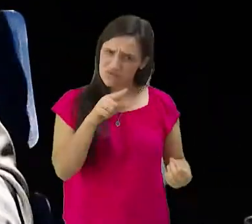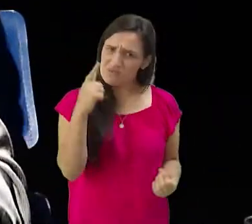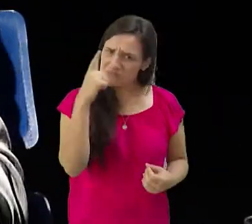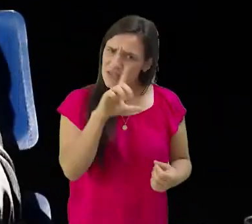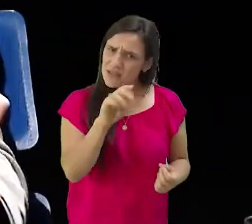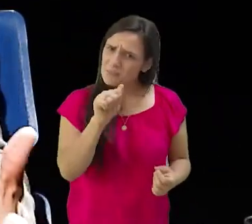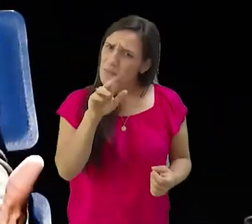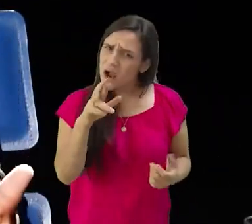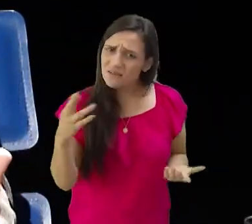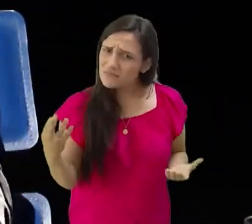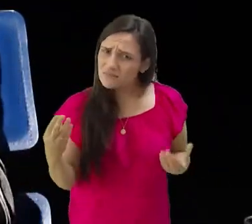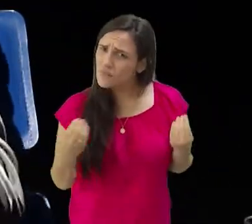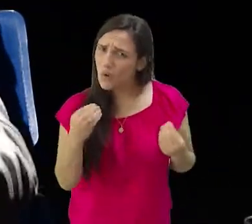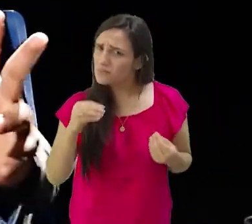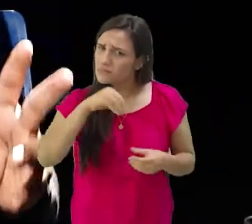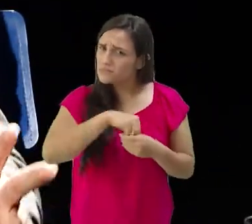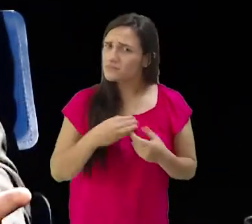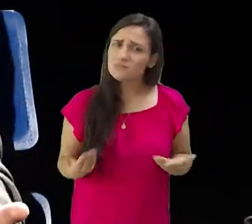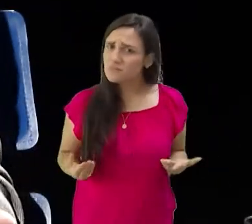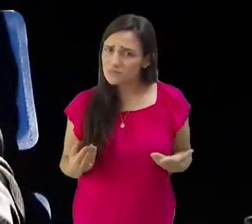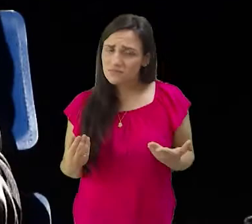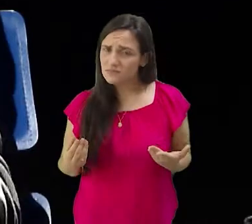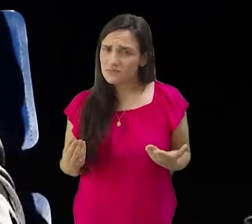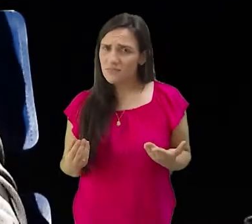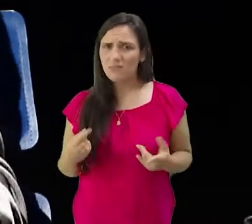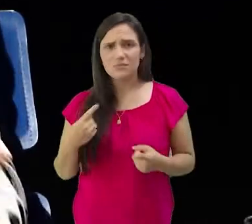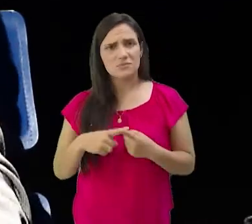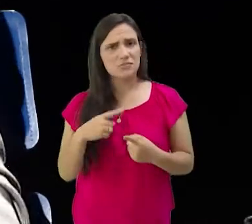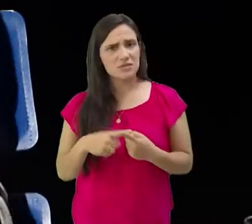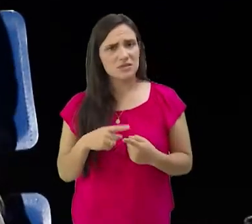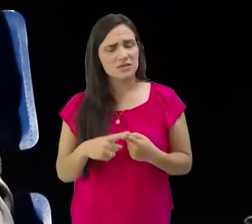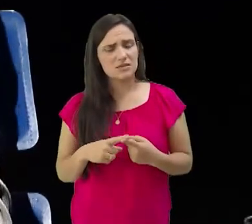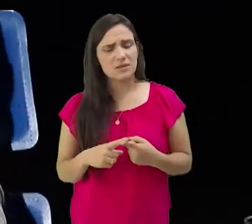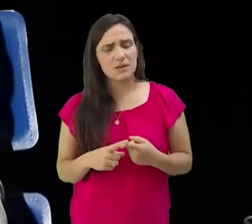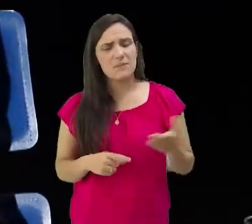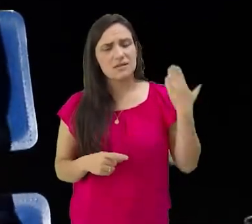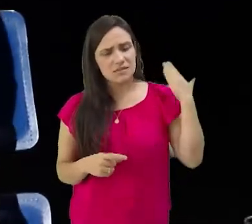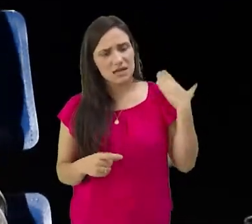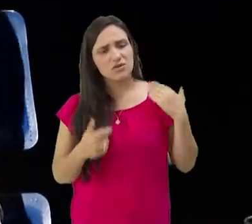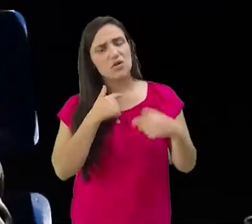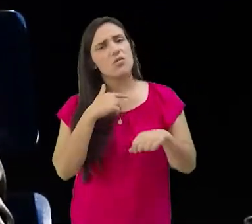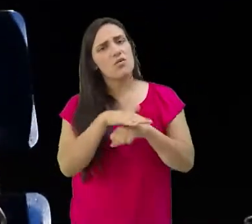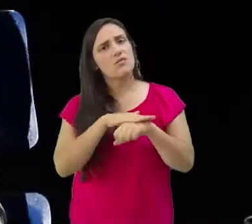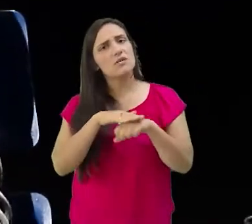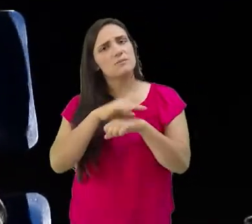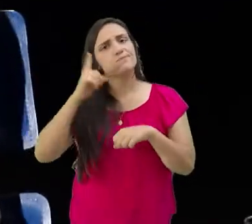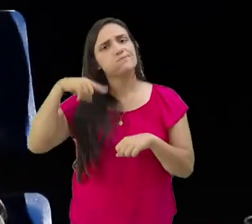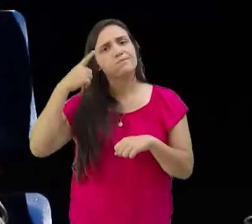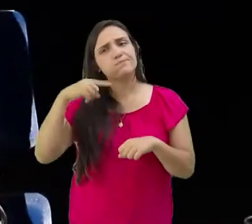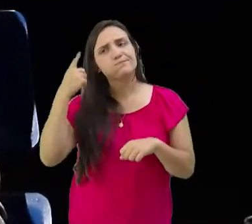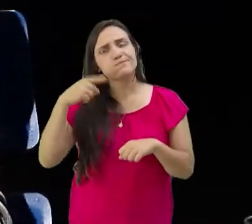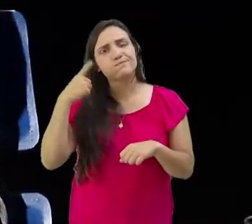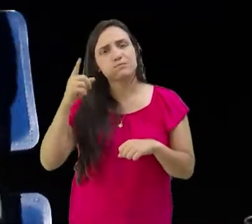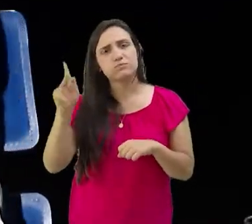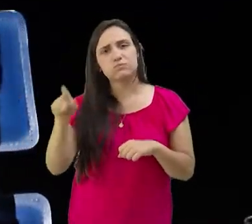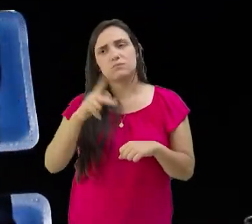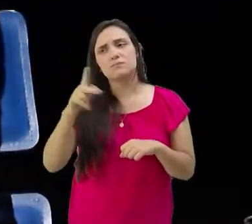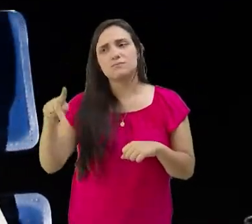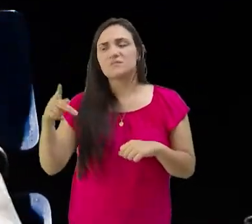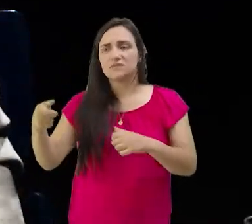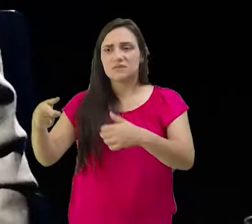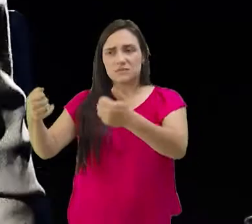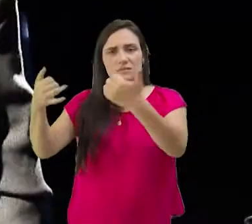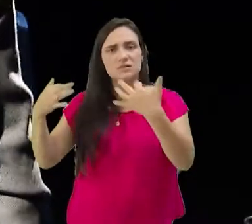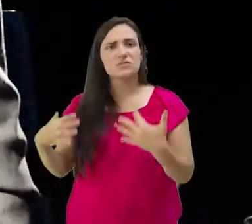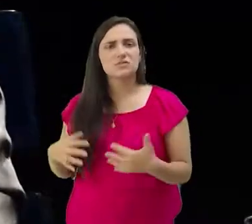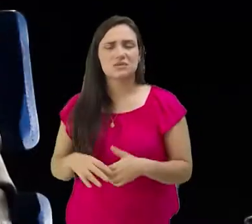bebendo, gente às vezes sem educação. Como é que o artista lida com essa... Porque esses tempos eu participei de um debate na área do direito e